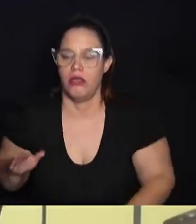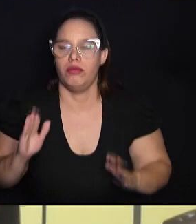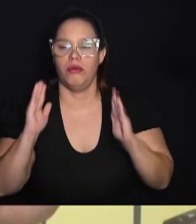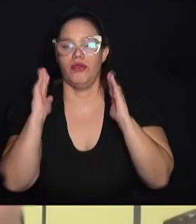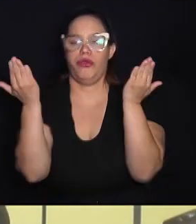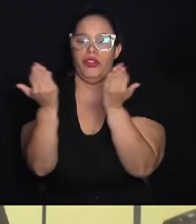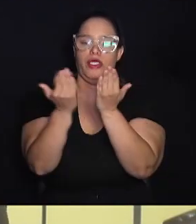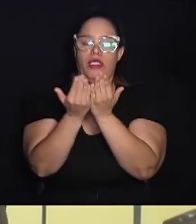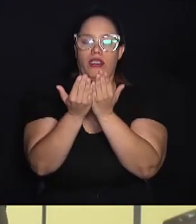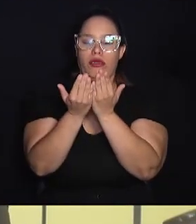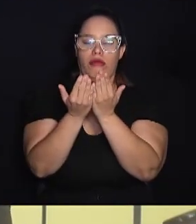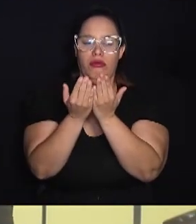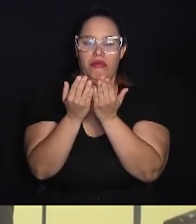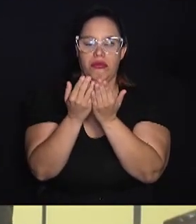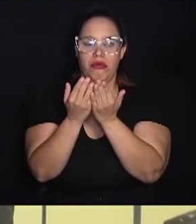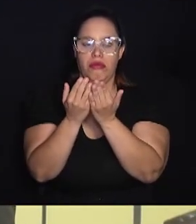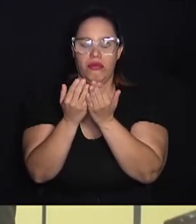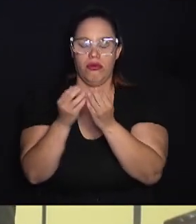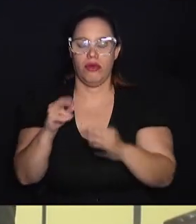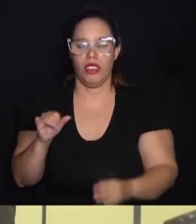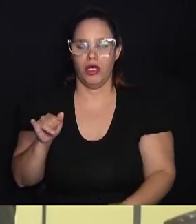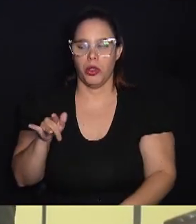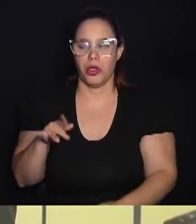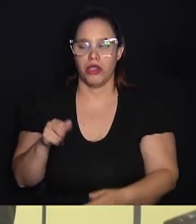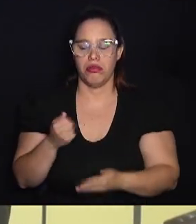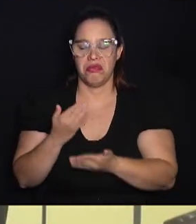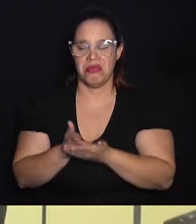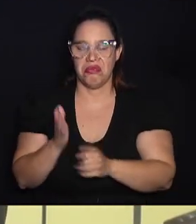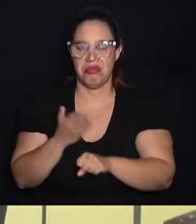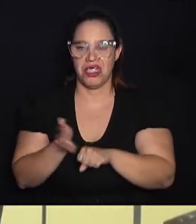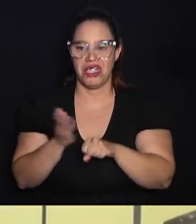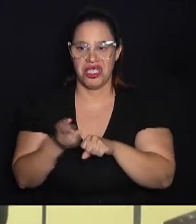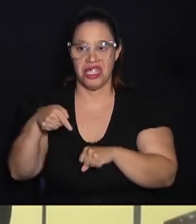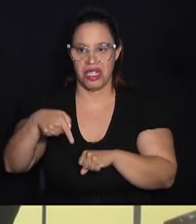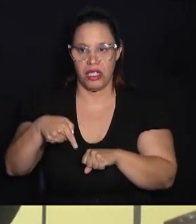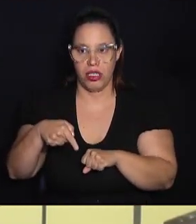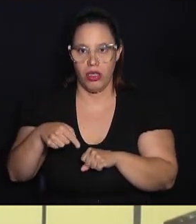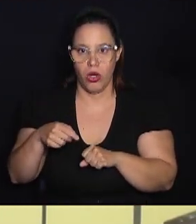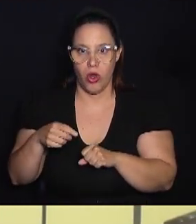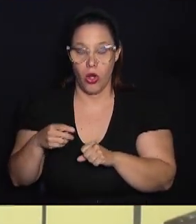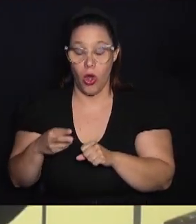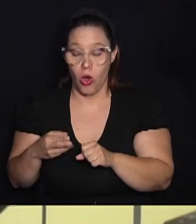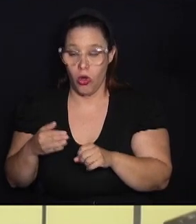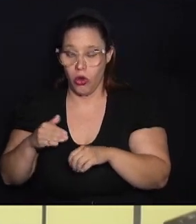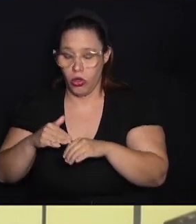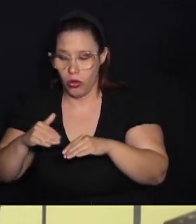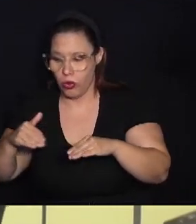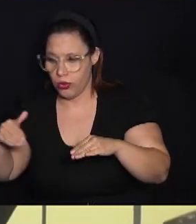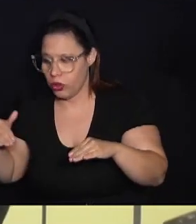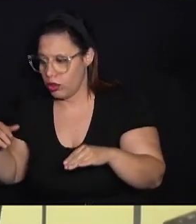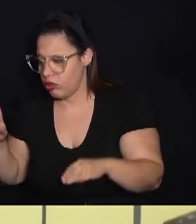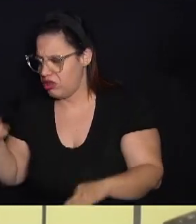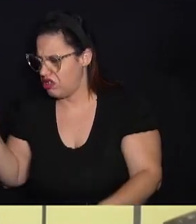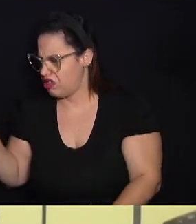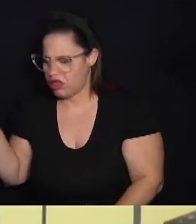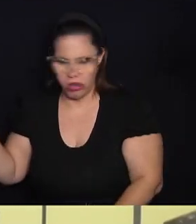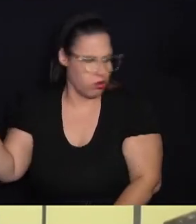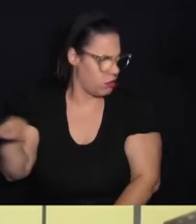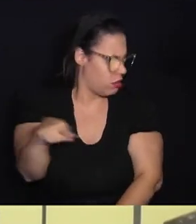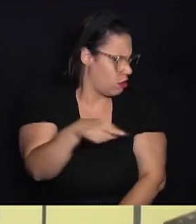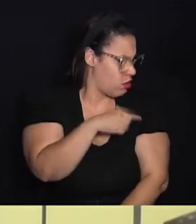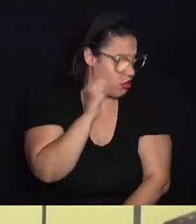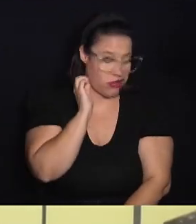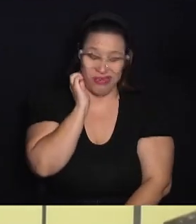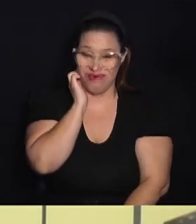yoga e fazer minha prática todos os dias tá sendo benéfico ou eu tô fugindo de outras coisas que eu também tenho que me haver ao redor né